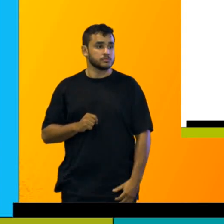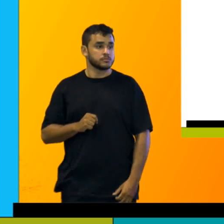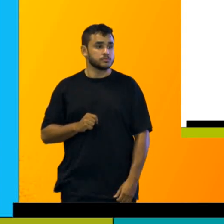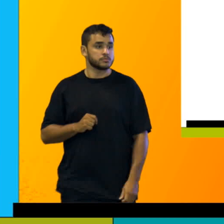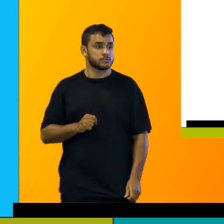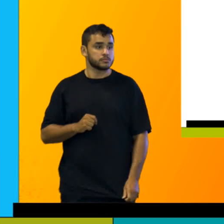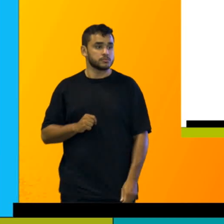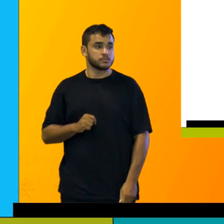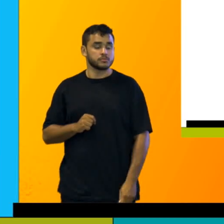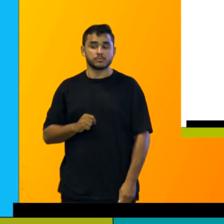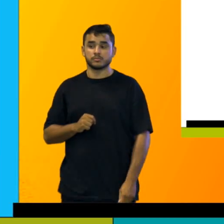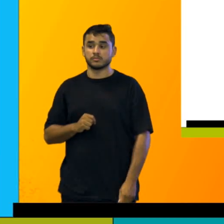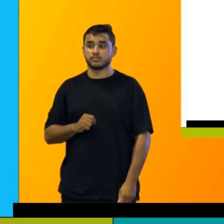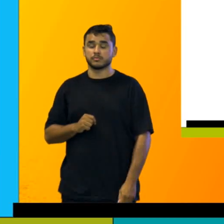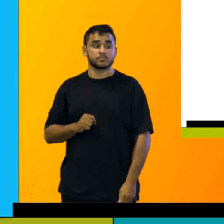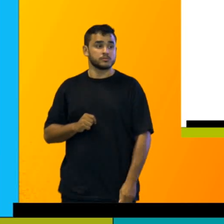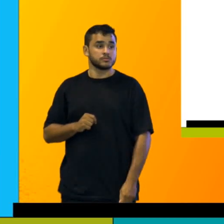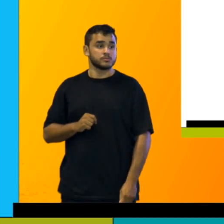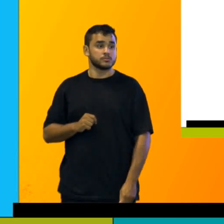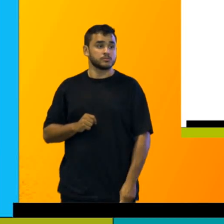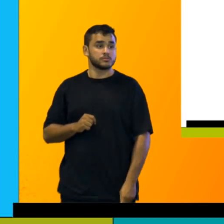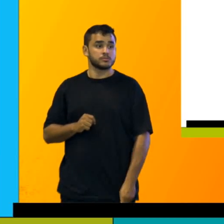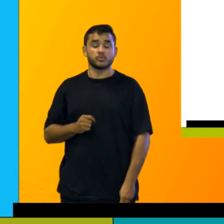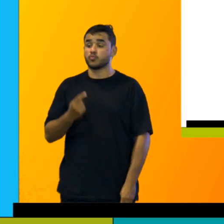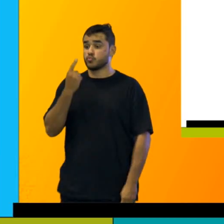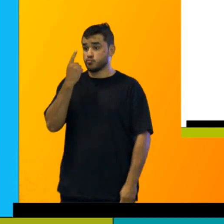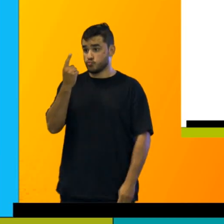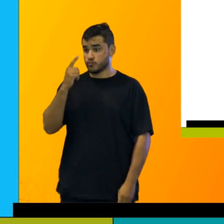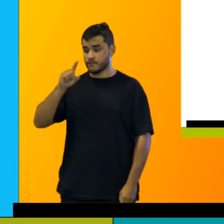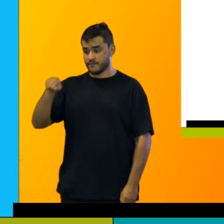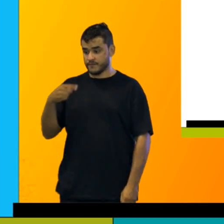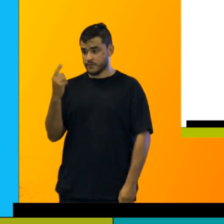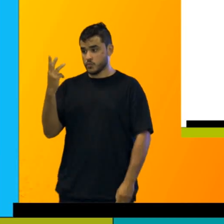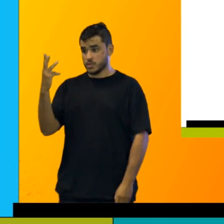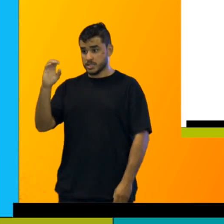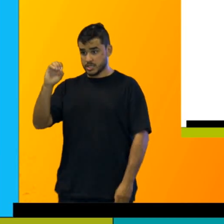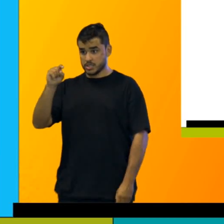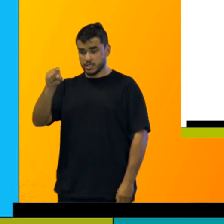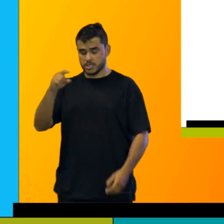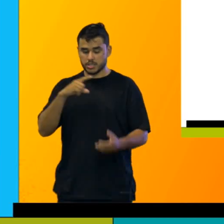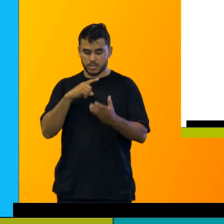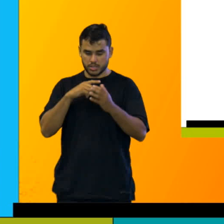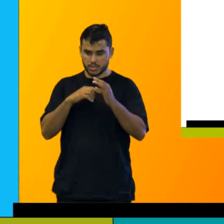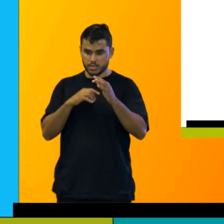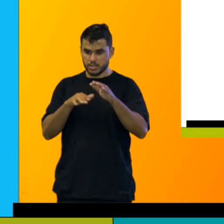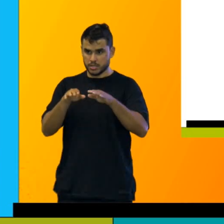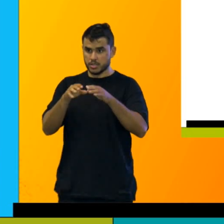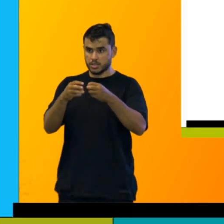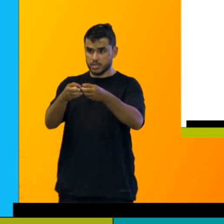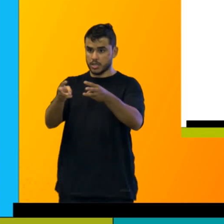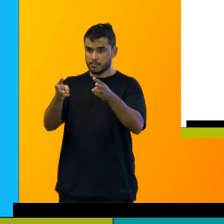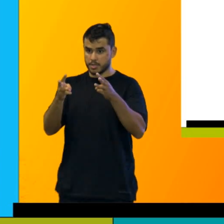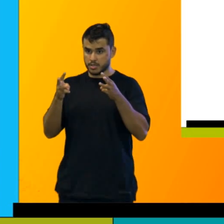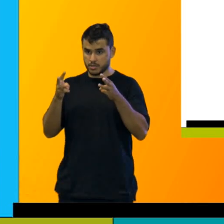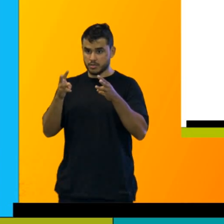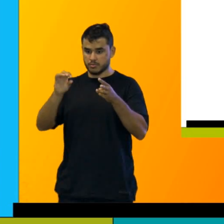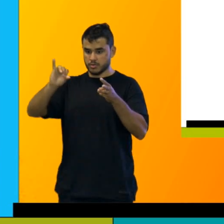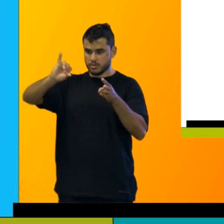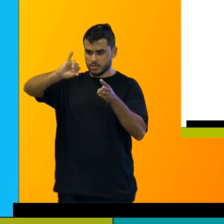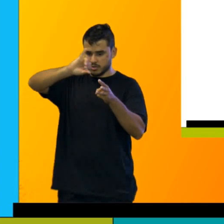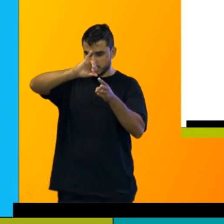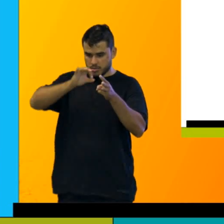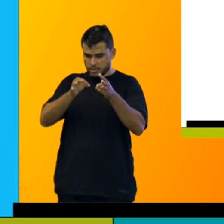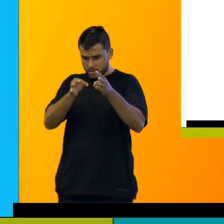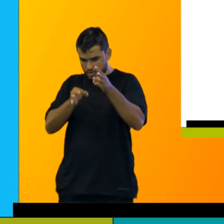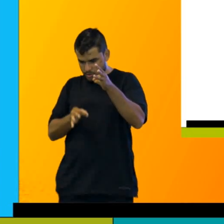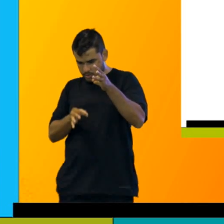texto aqui. 1,30 é a altura do chão até a base do caminhão. Aí vem esses 3